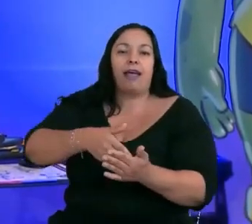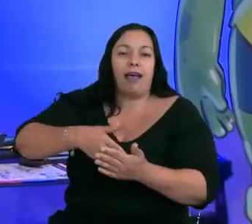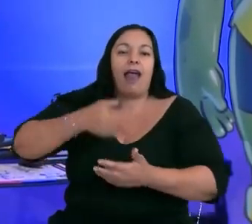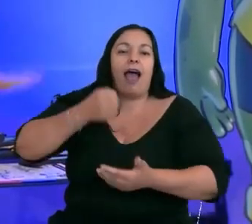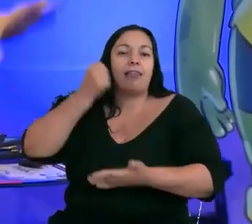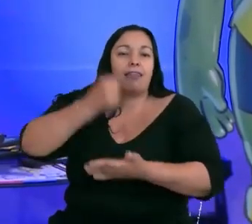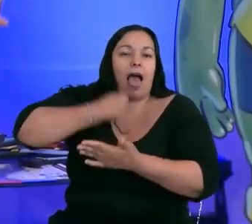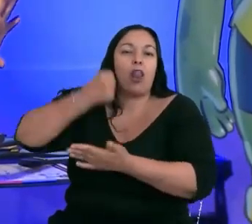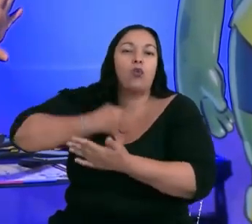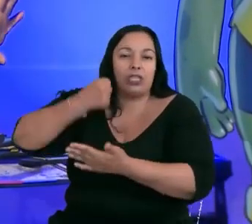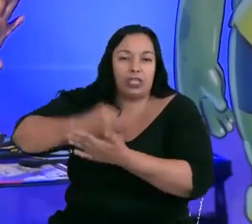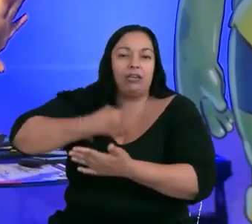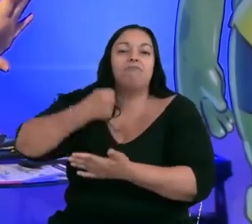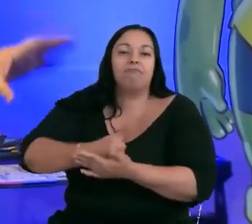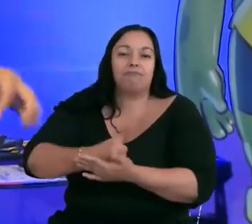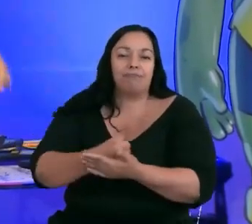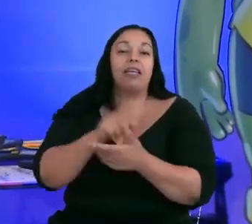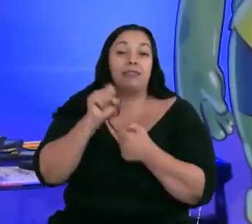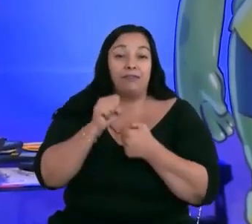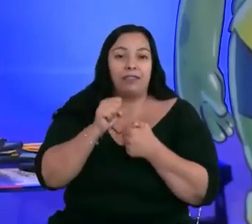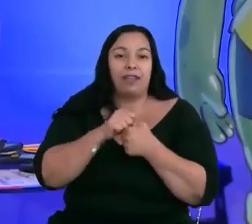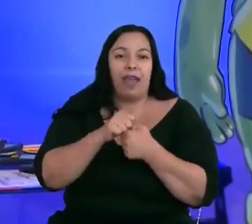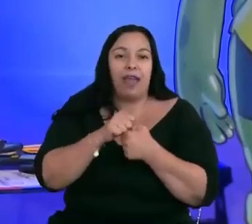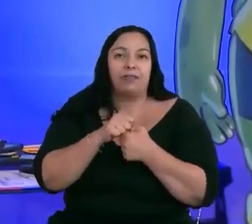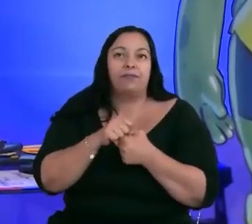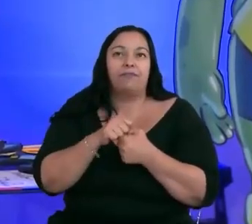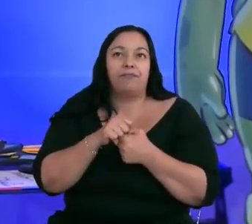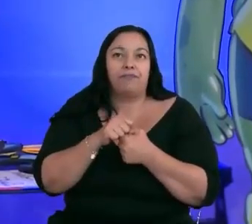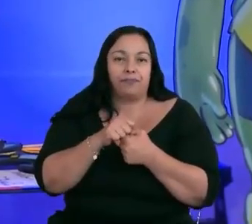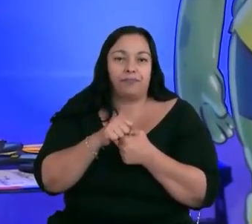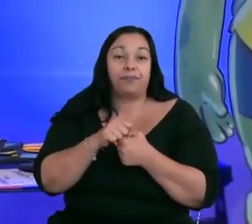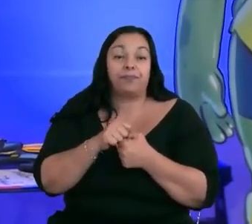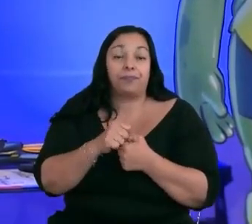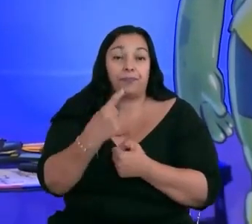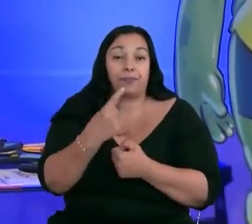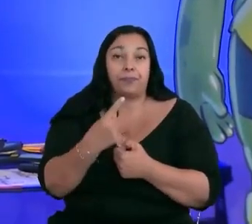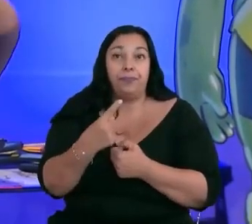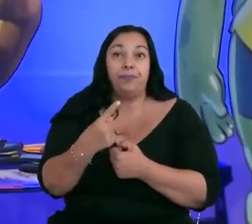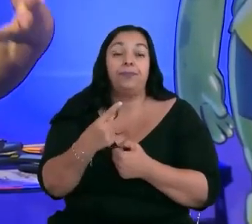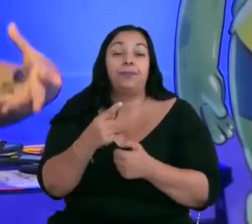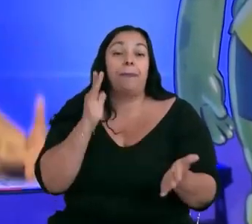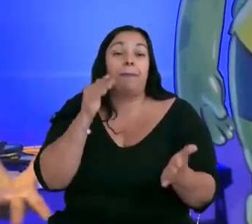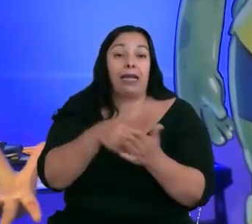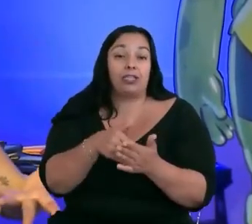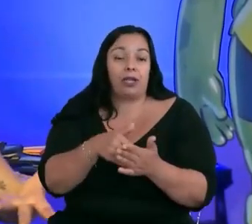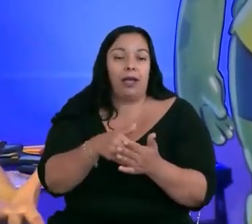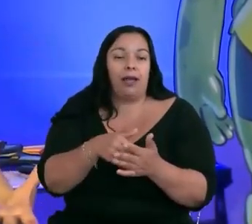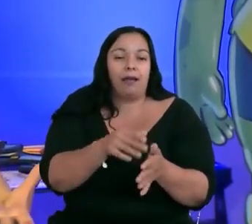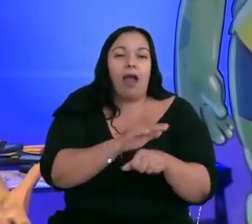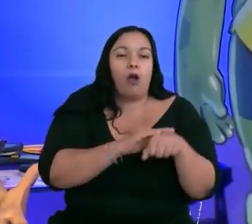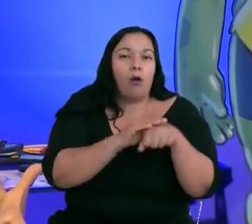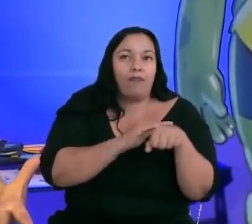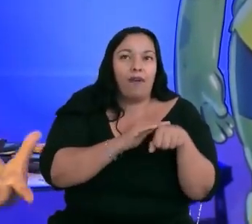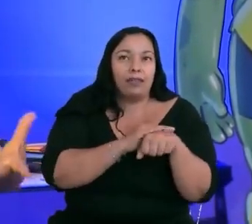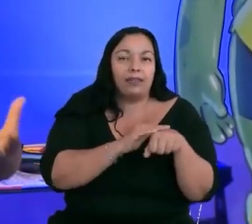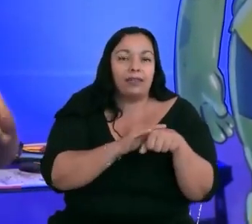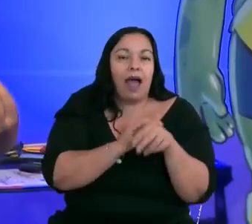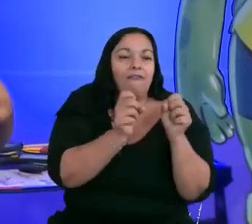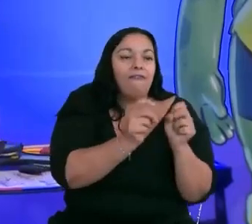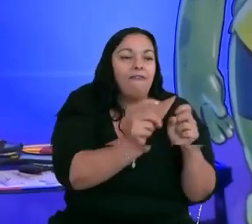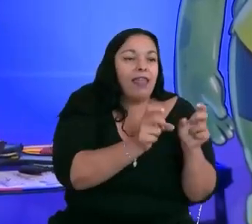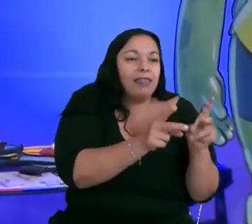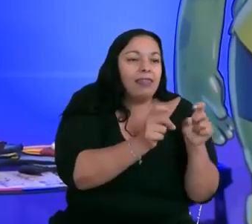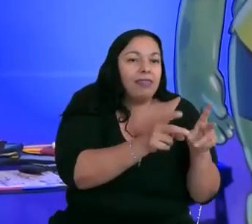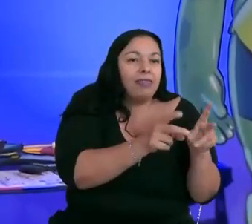fizeram. Eles colocaram um deles para chegar e negociar, venderam os filtros e